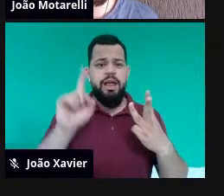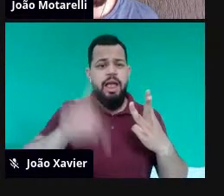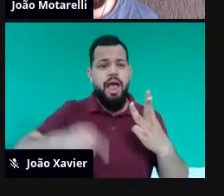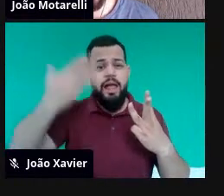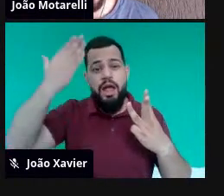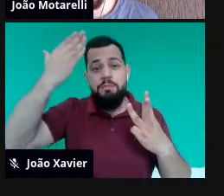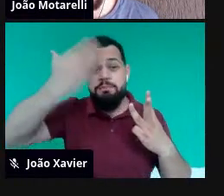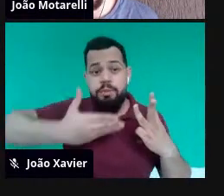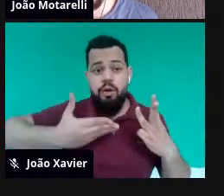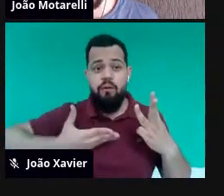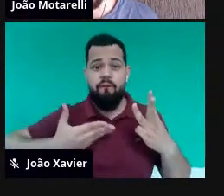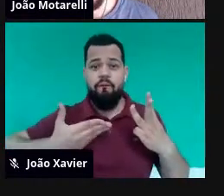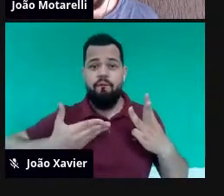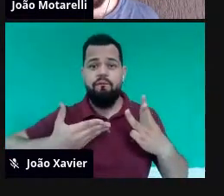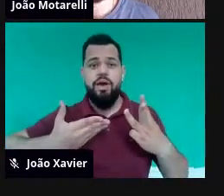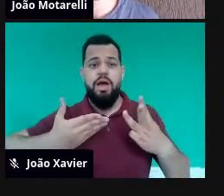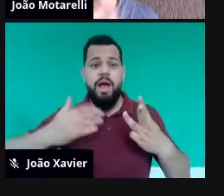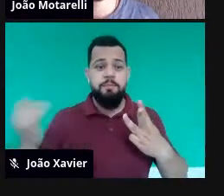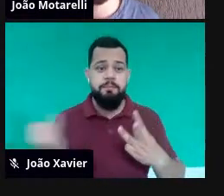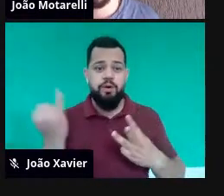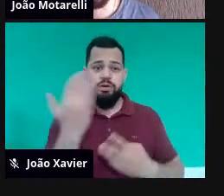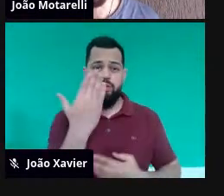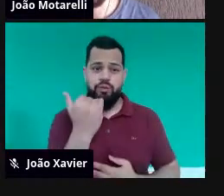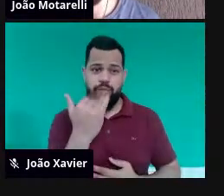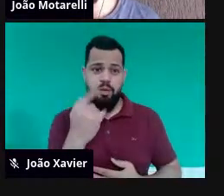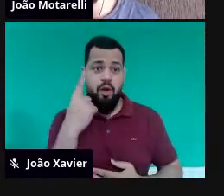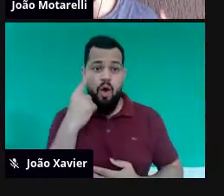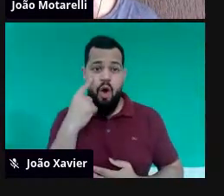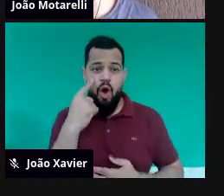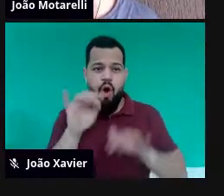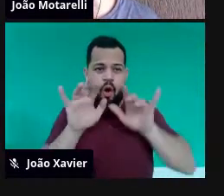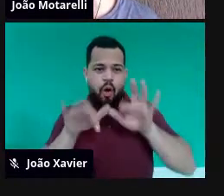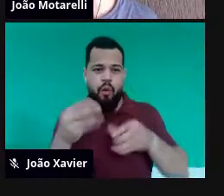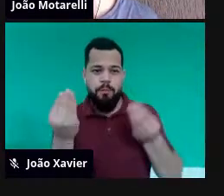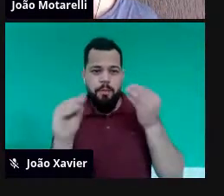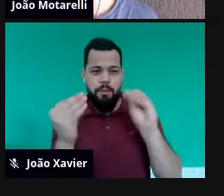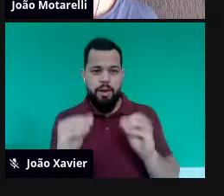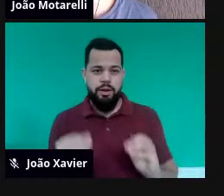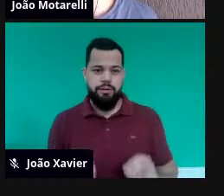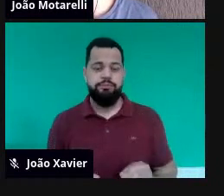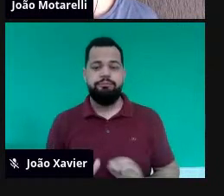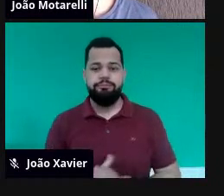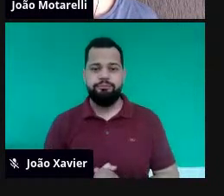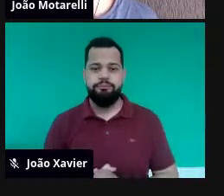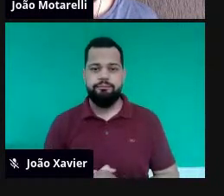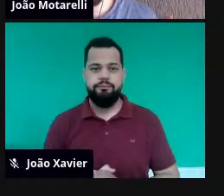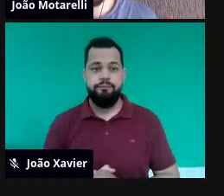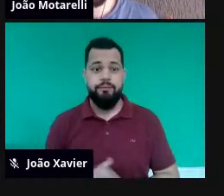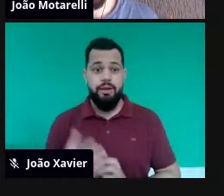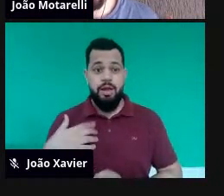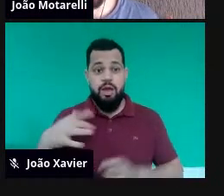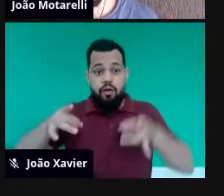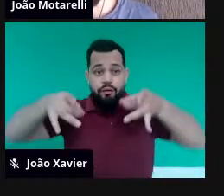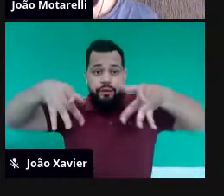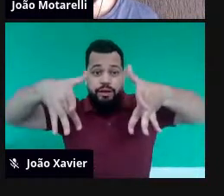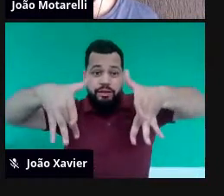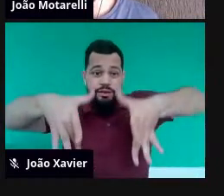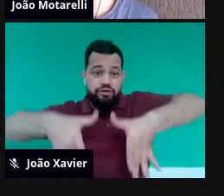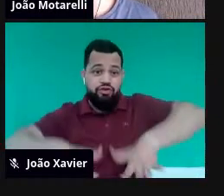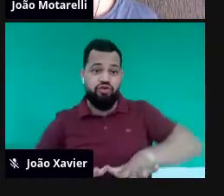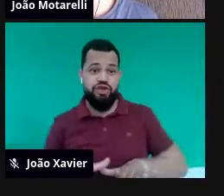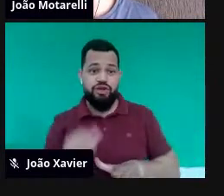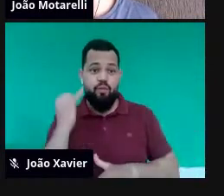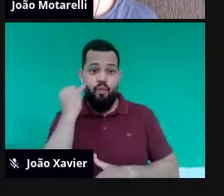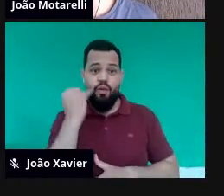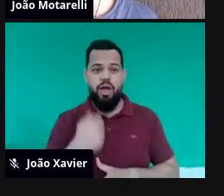patologização do comer. Por quê? Olha esses comentários, eles dizem por si só. Quando eu estiver desistindo da dieta, eu vou olhar essa foto.